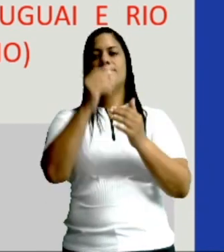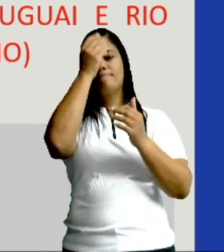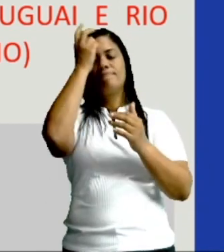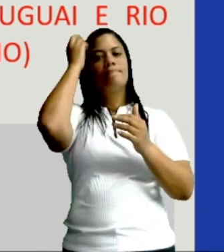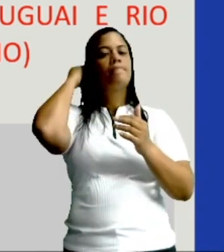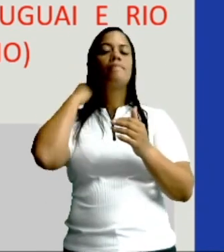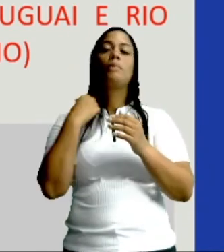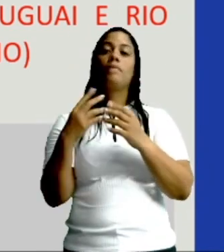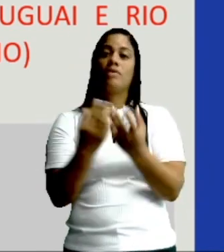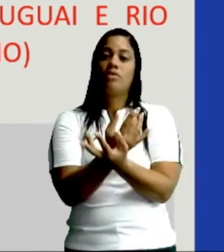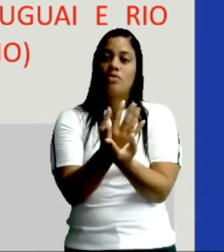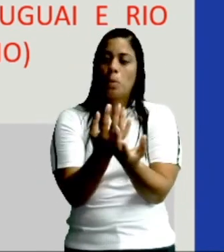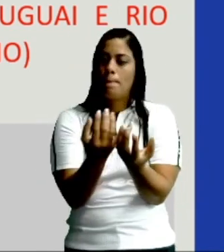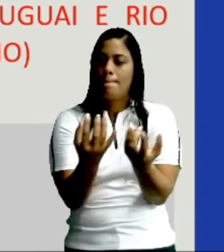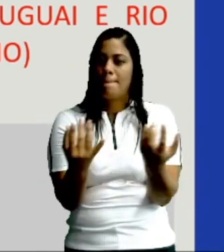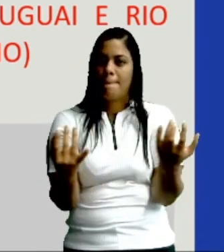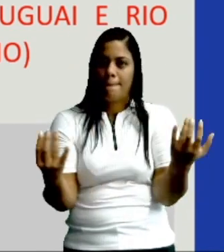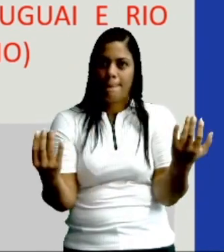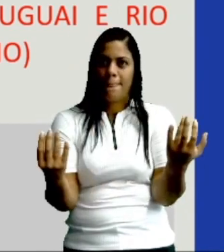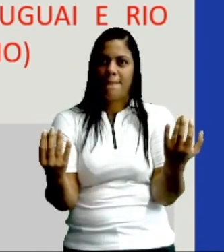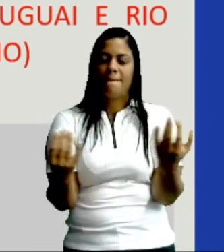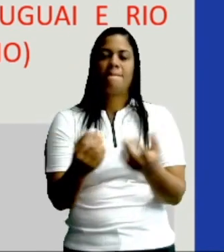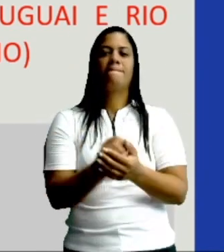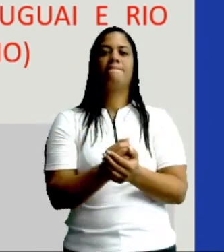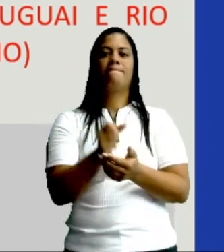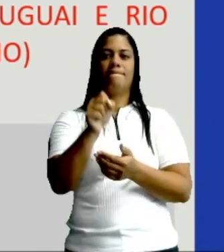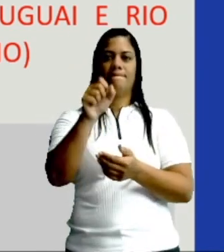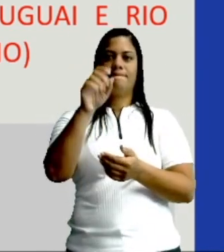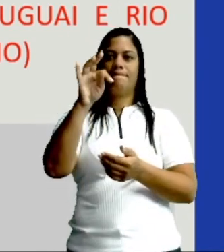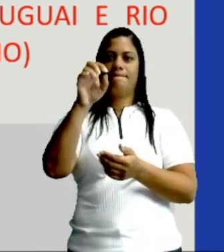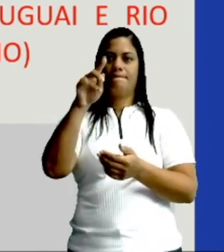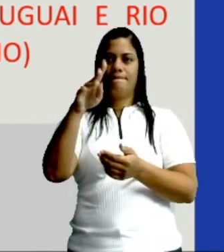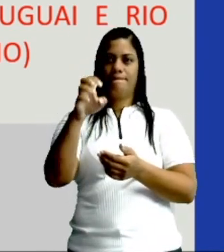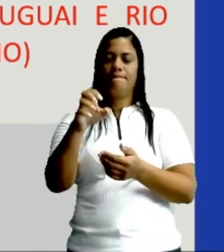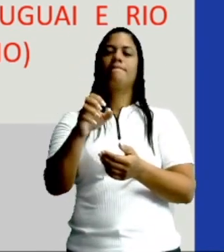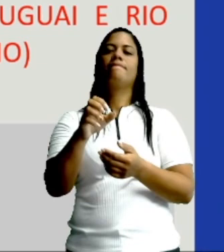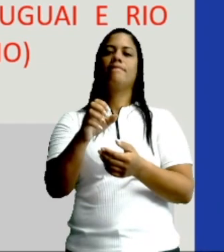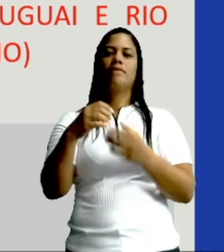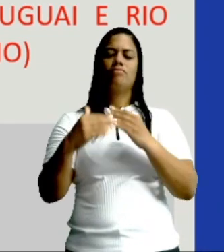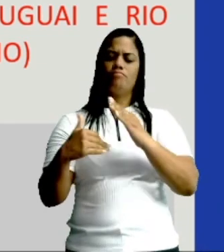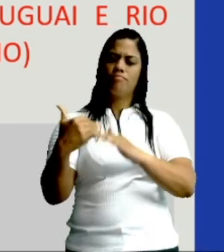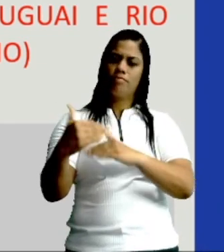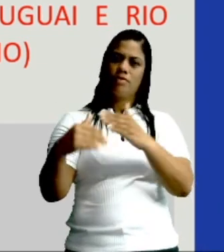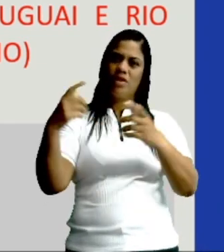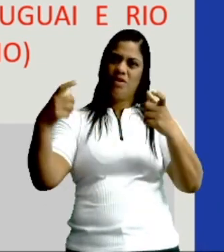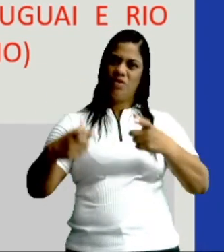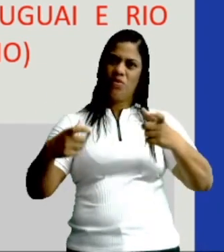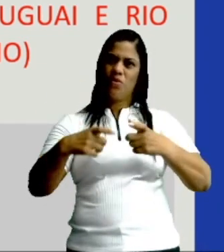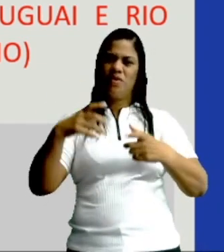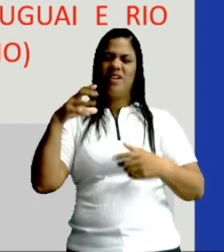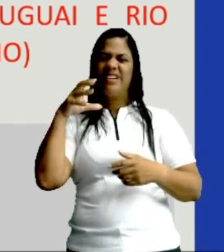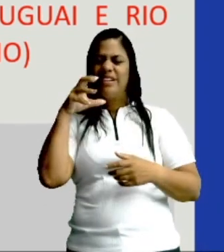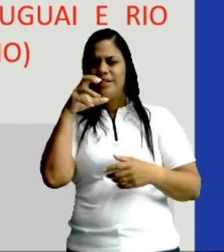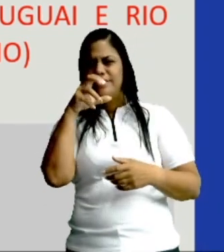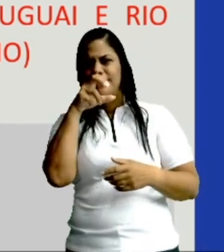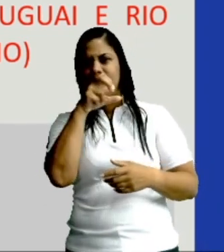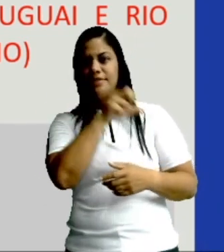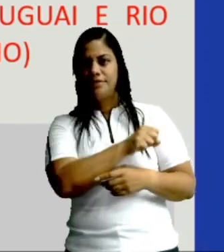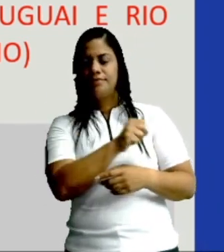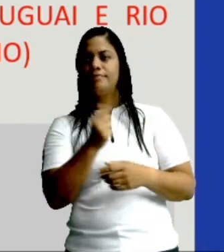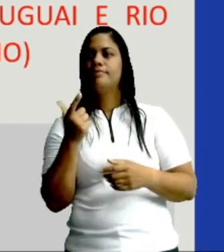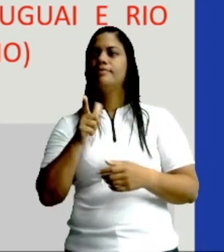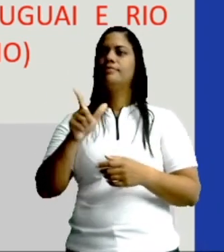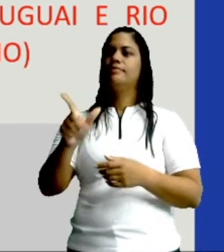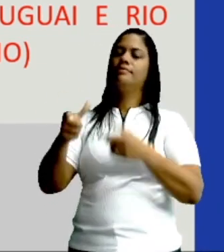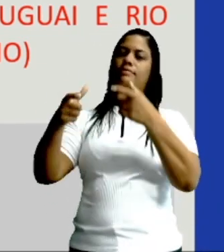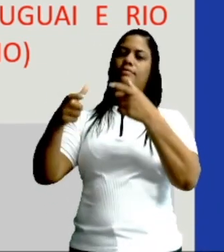clima temperado, geralmente o estepe desenvolve em lugar mais seco, enquanto que as pradarias em locais mais